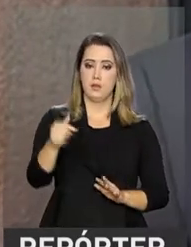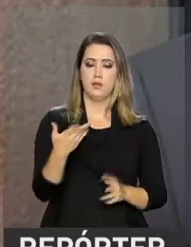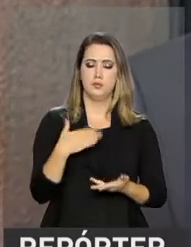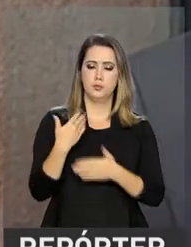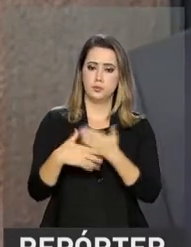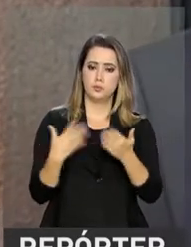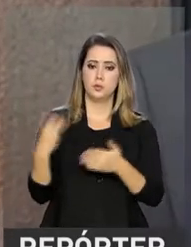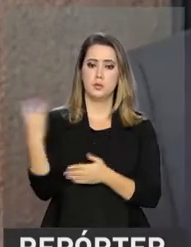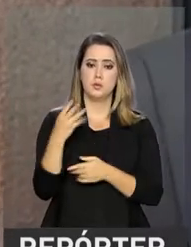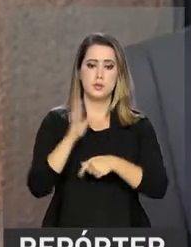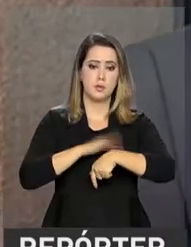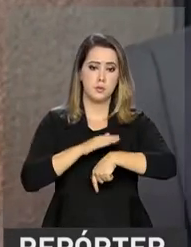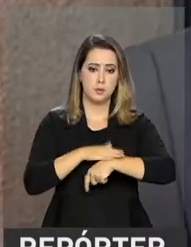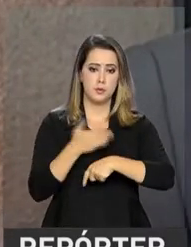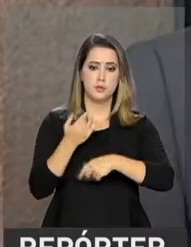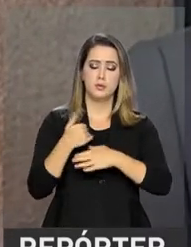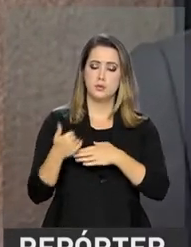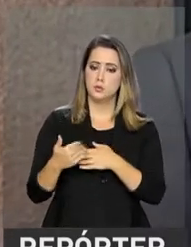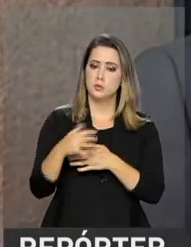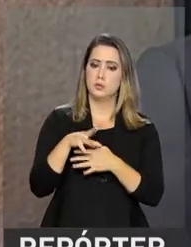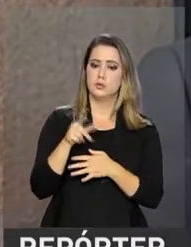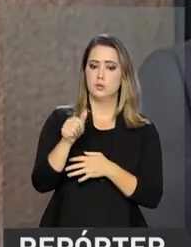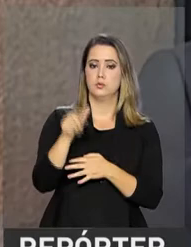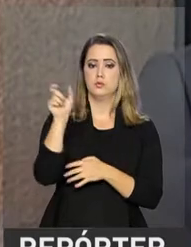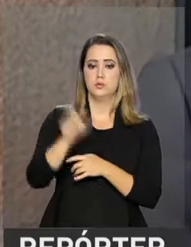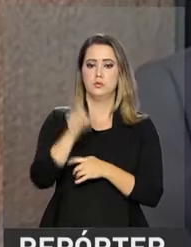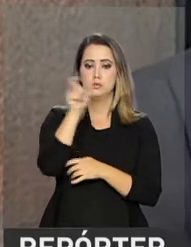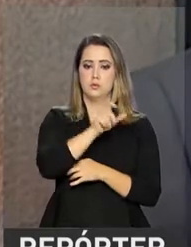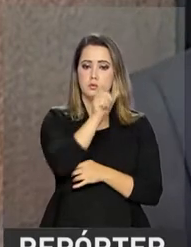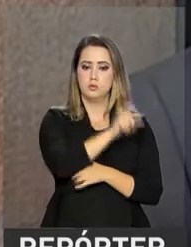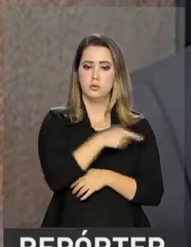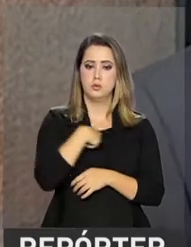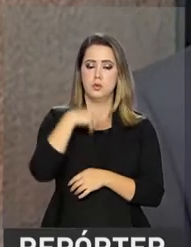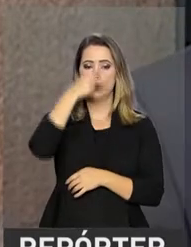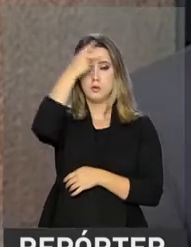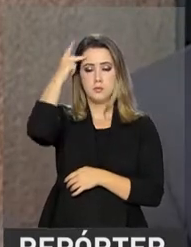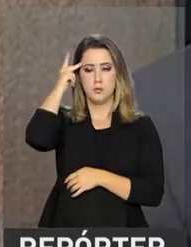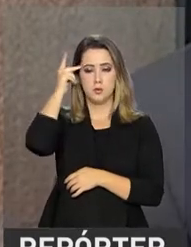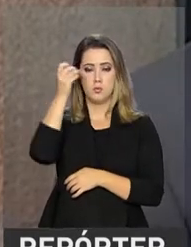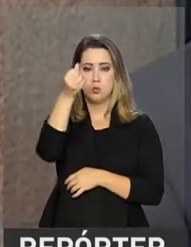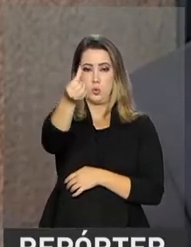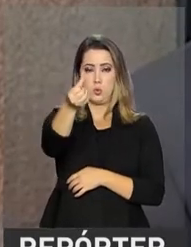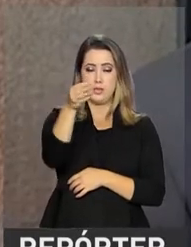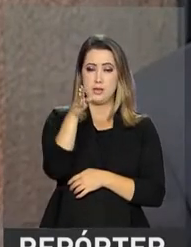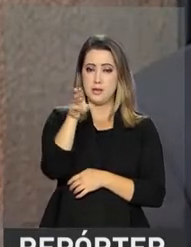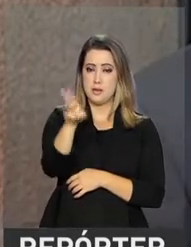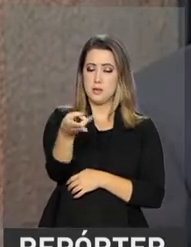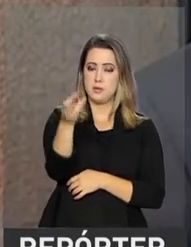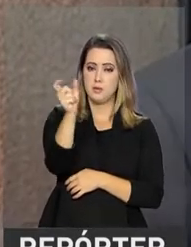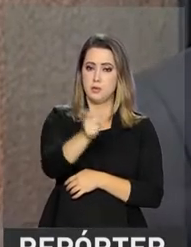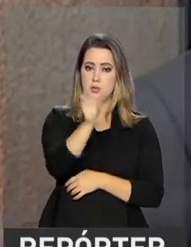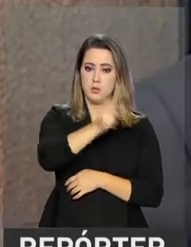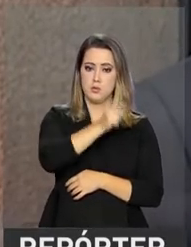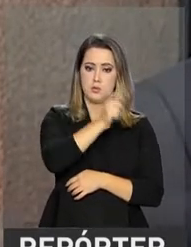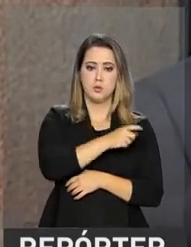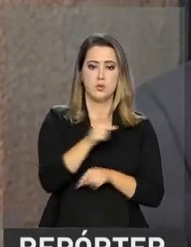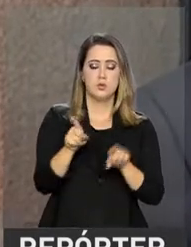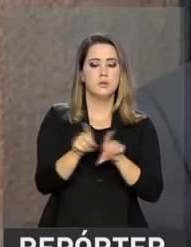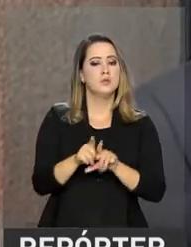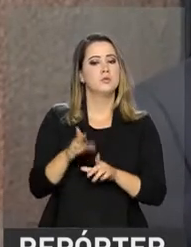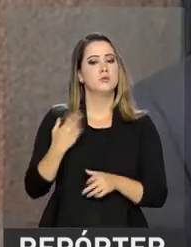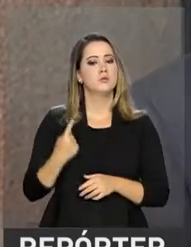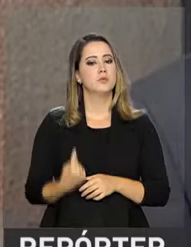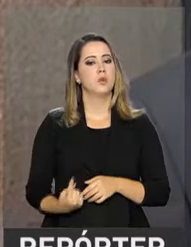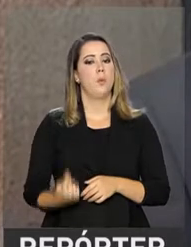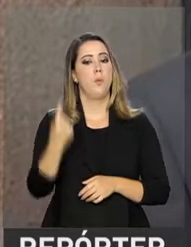parte dessa terceira fase todos os beneficiários são 16 milhões e 400 mil pessoas dos